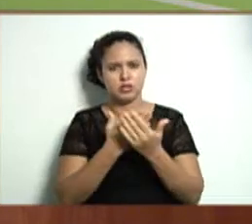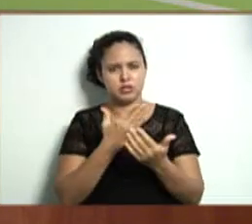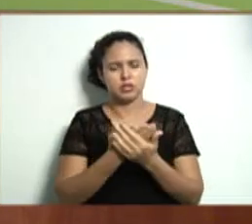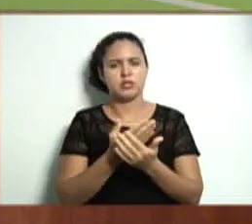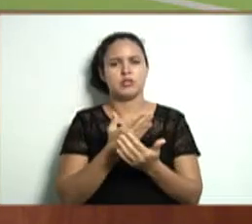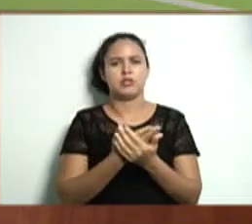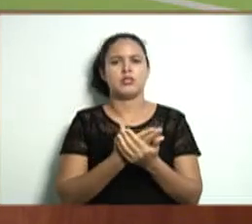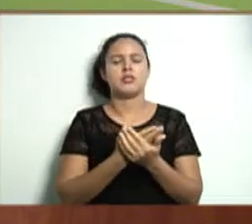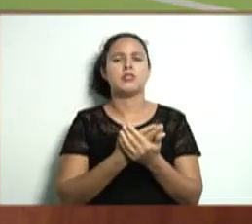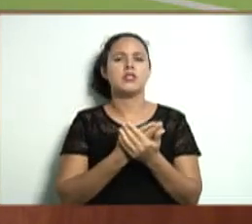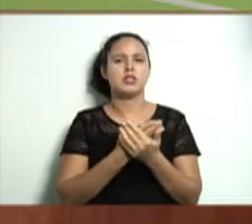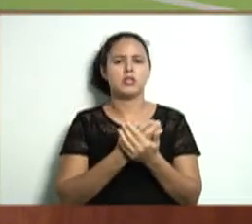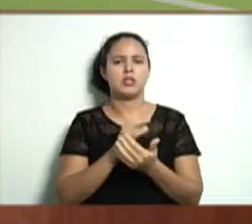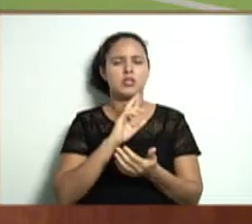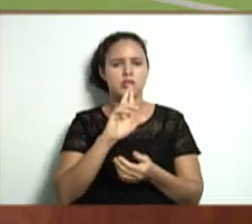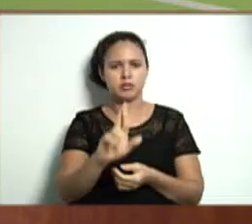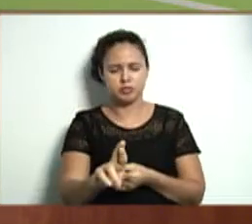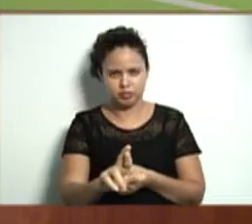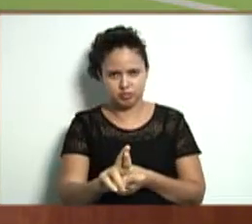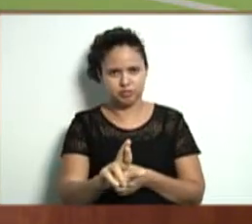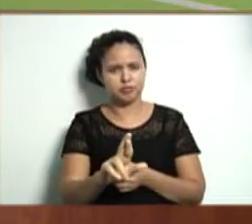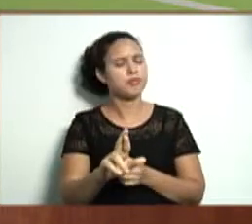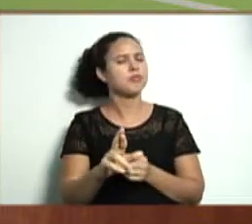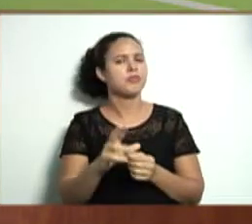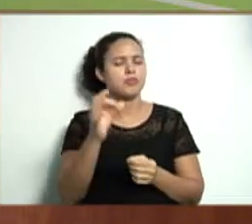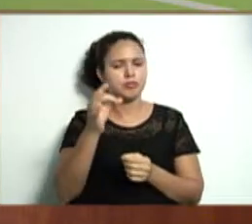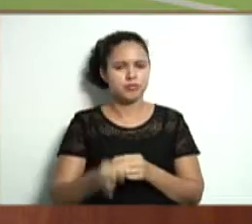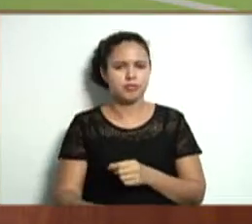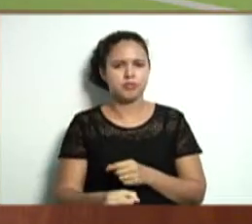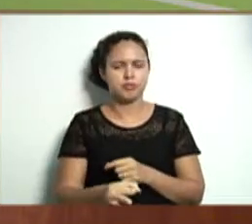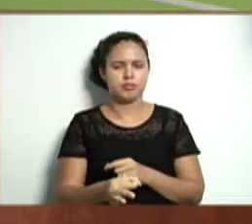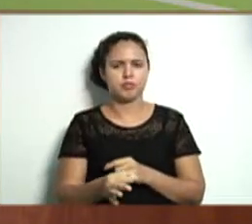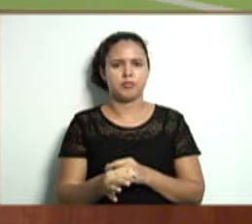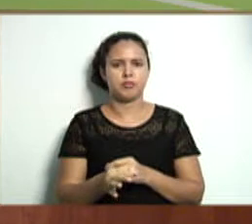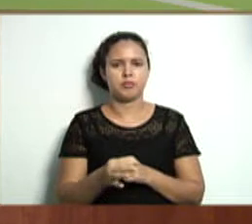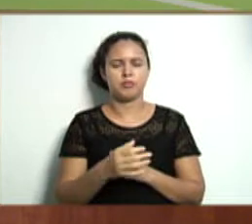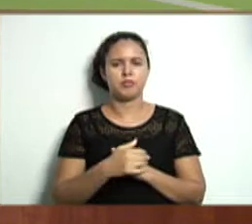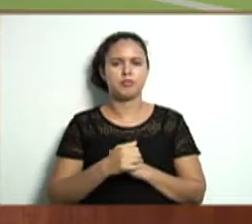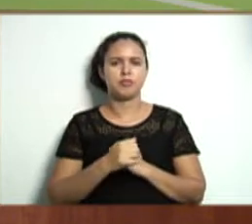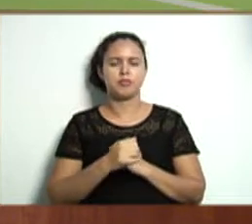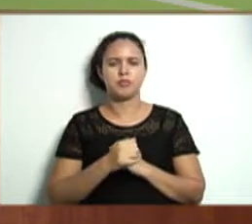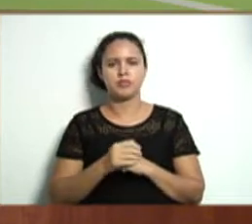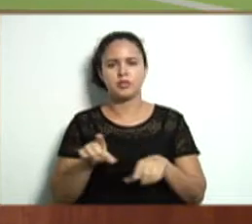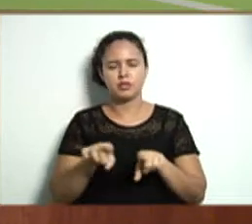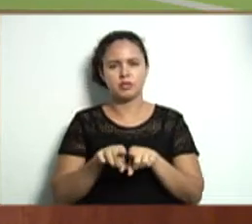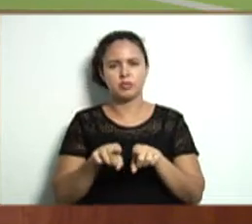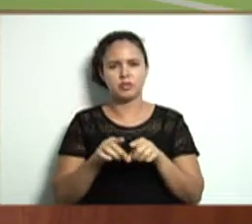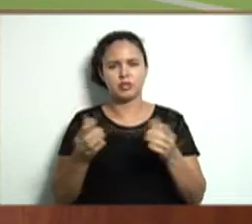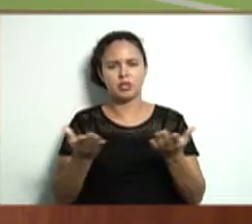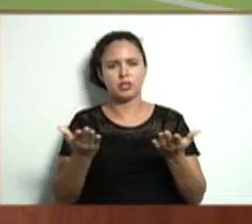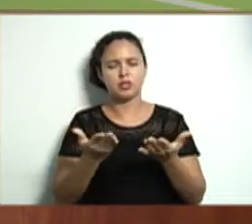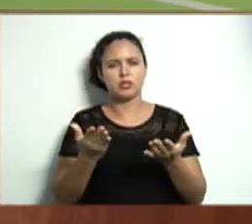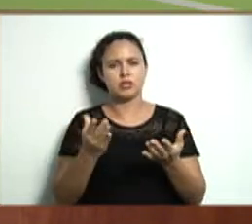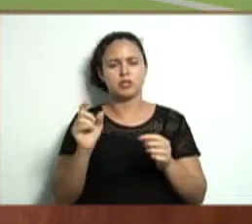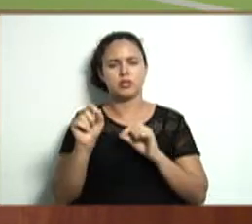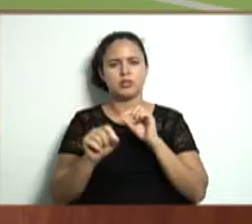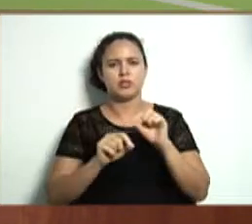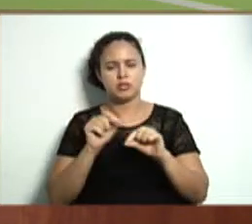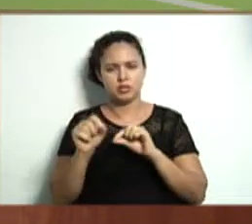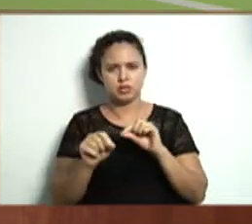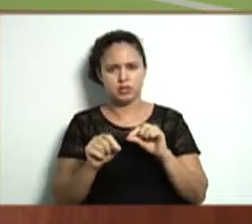em Alta Floresta acertou a questão anterior. Tá feita a justiça. Agora, nós temos aí